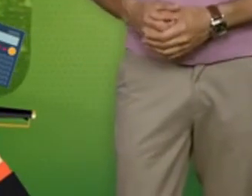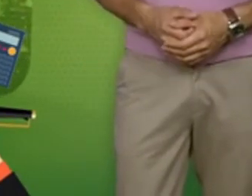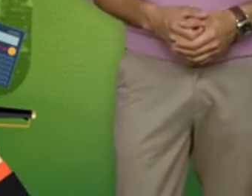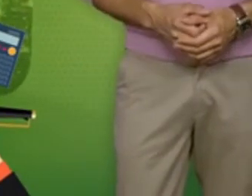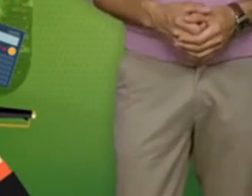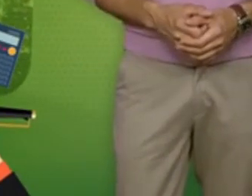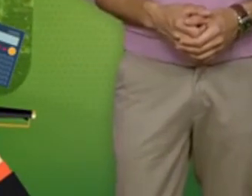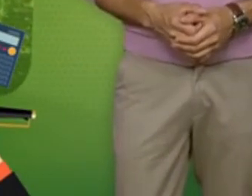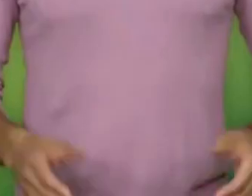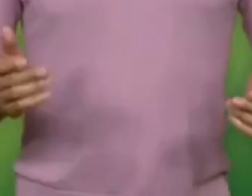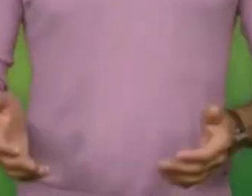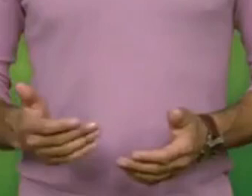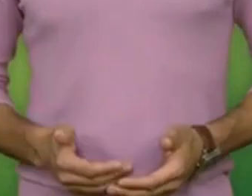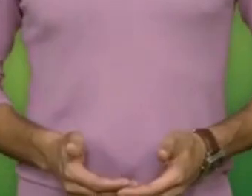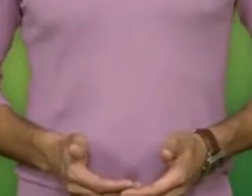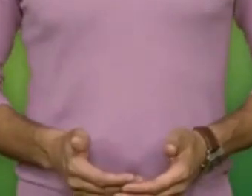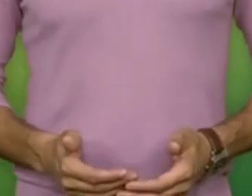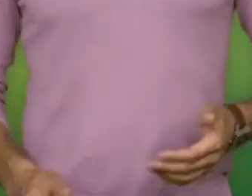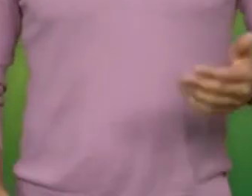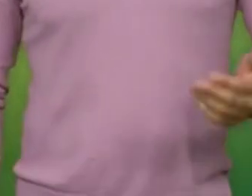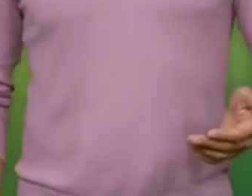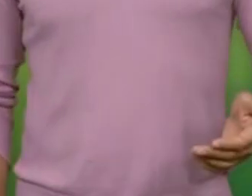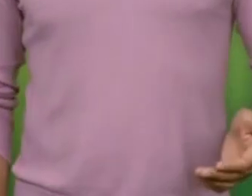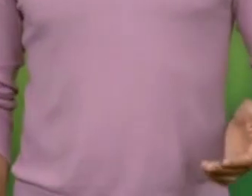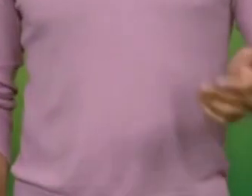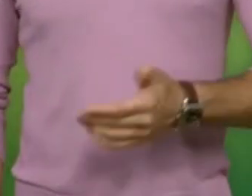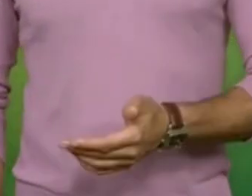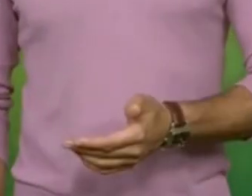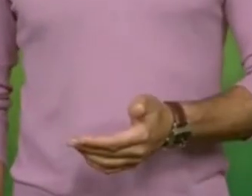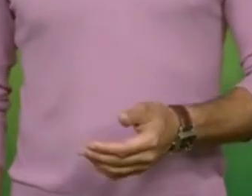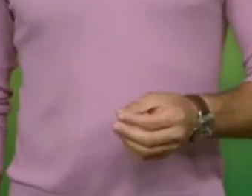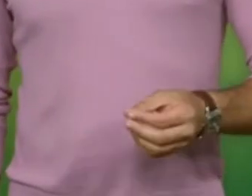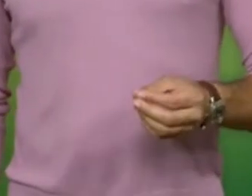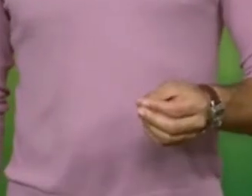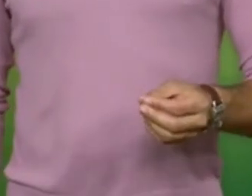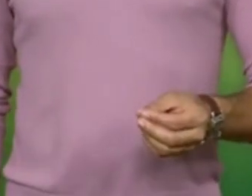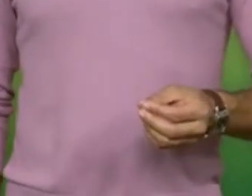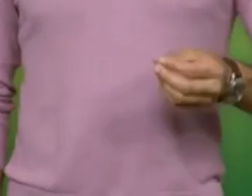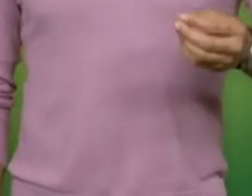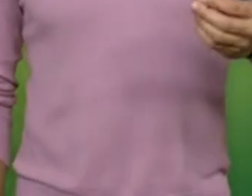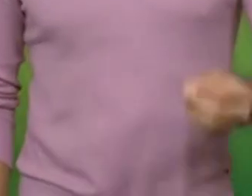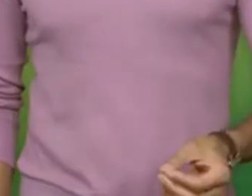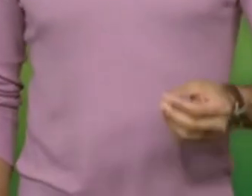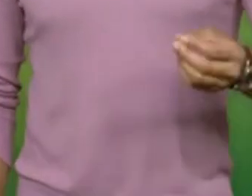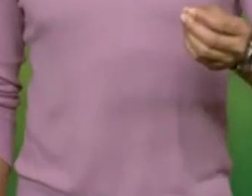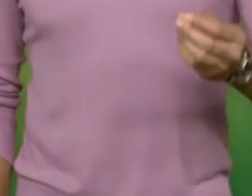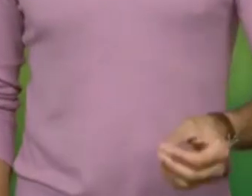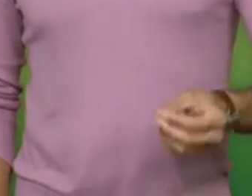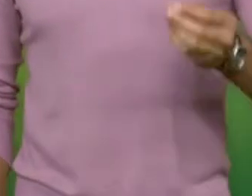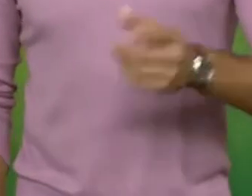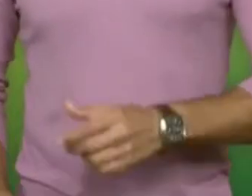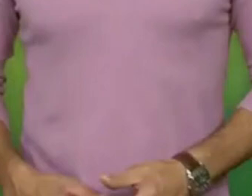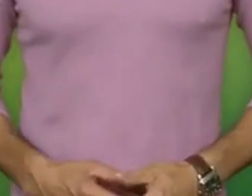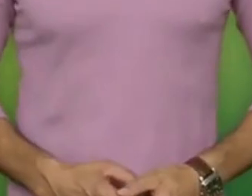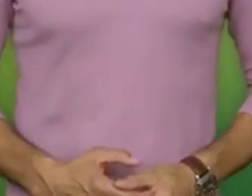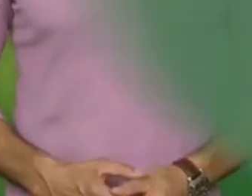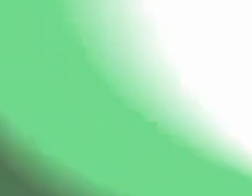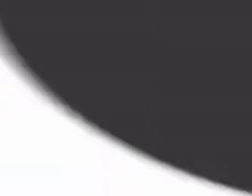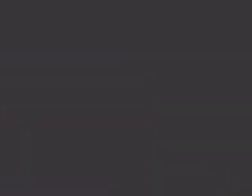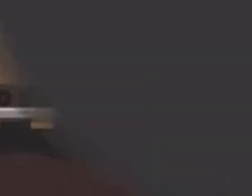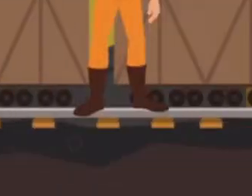modo de vida da população. Isso gerou impactos ainda mais negativos no meio ambiente, como a necessidade cada vez maior de se produzir